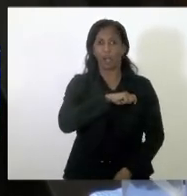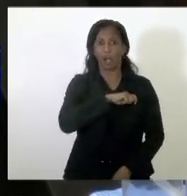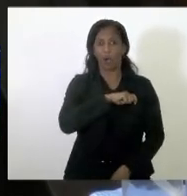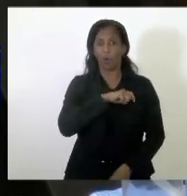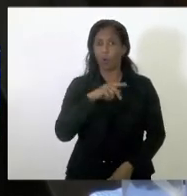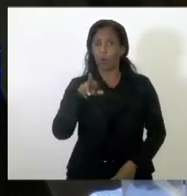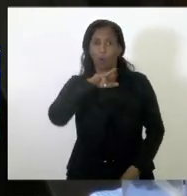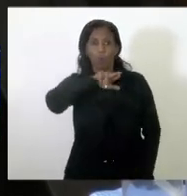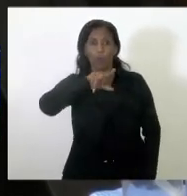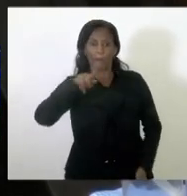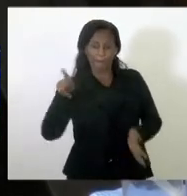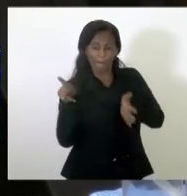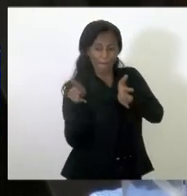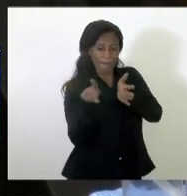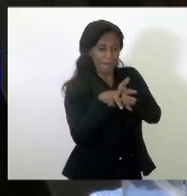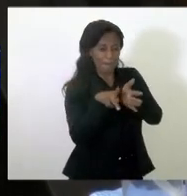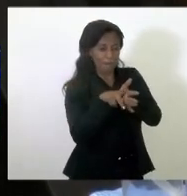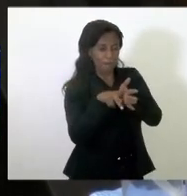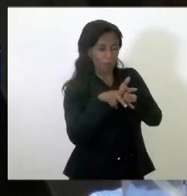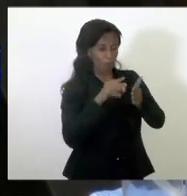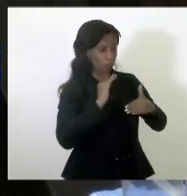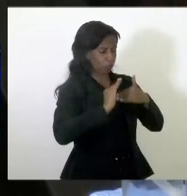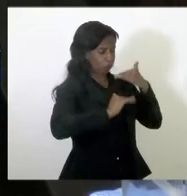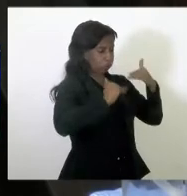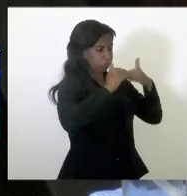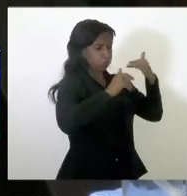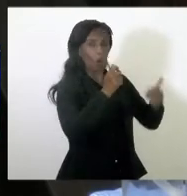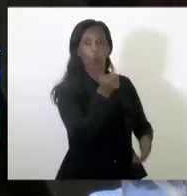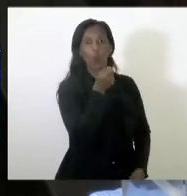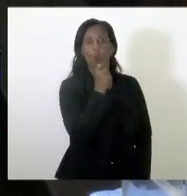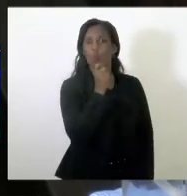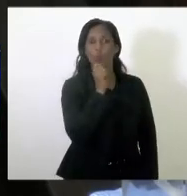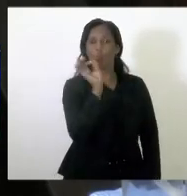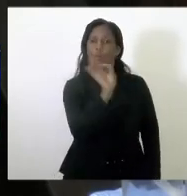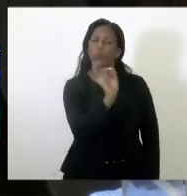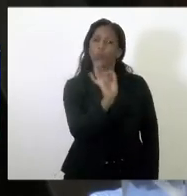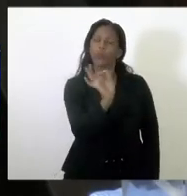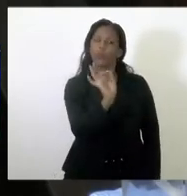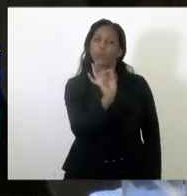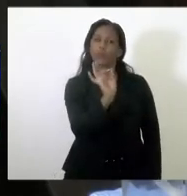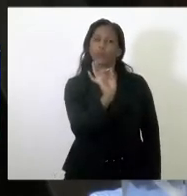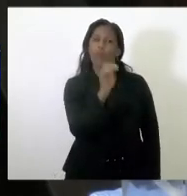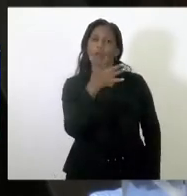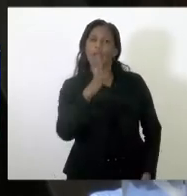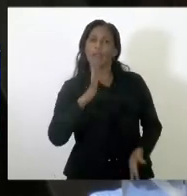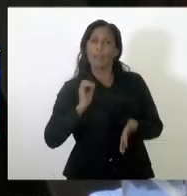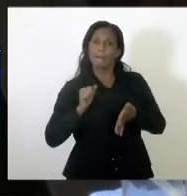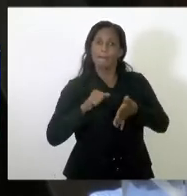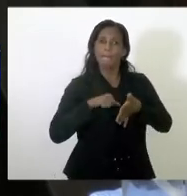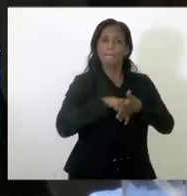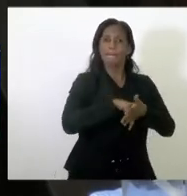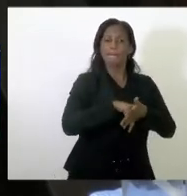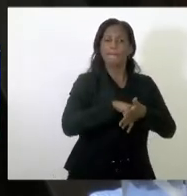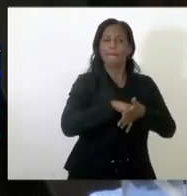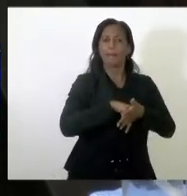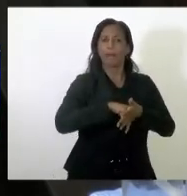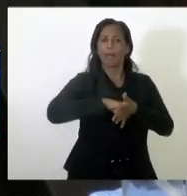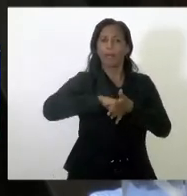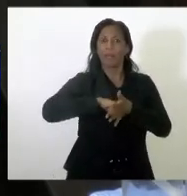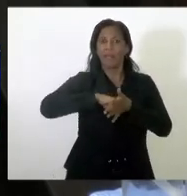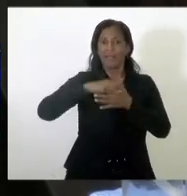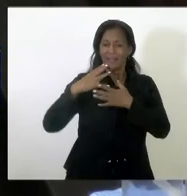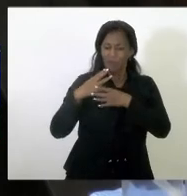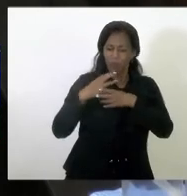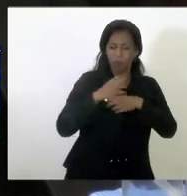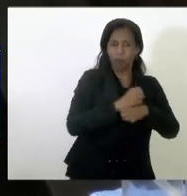o regime, ele não é indutor de desenvolvimento, não. Ele é um freio de arrumação, um aperto nas